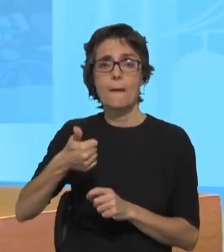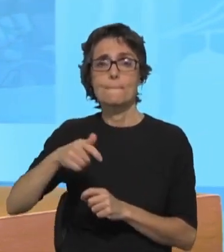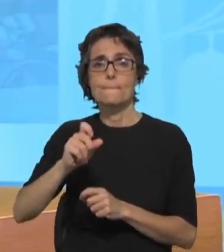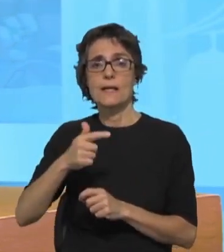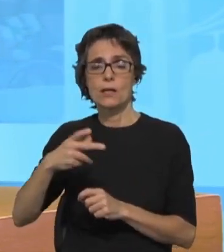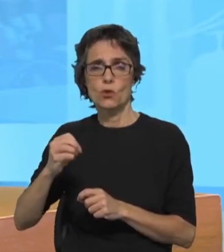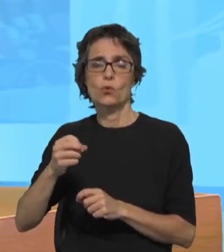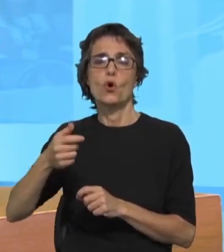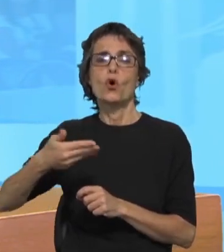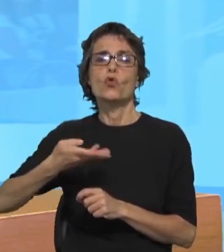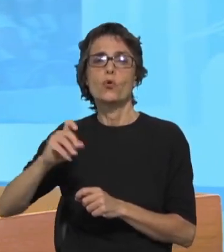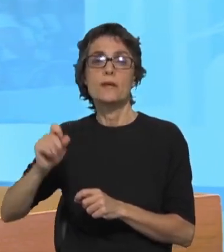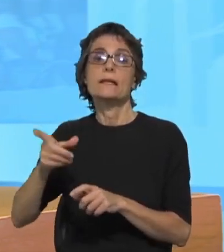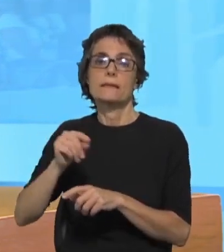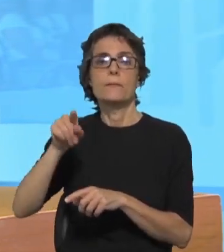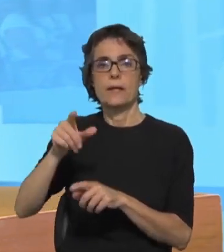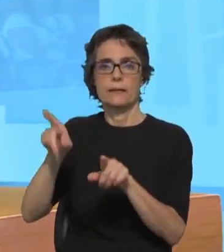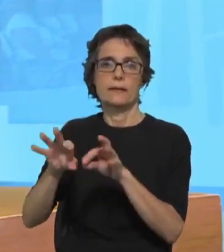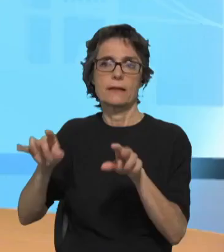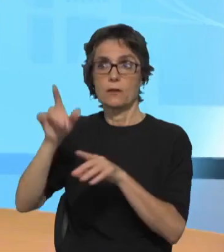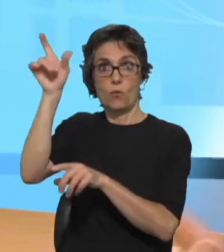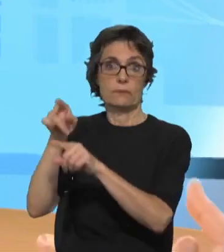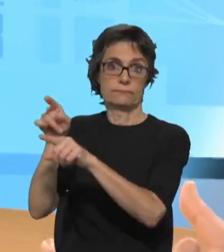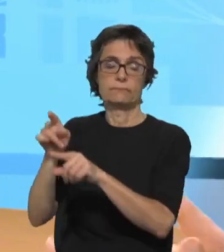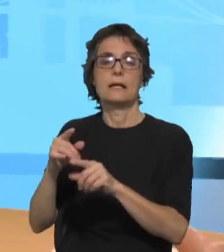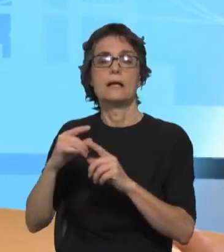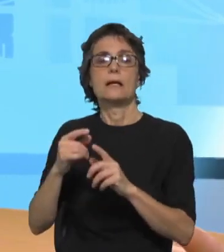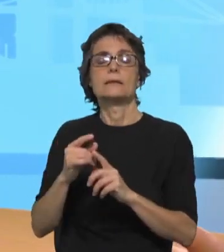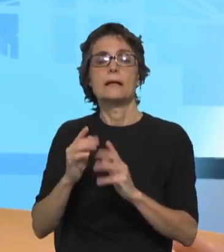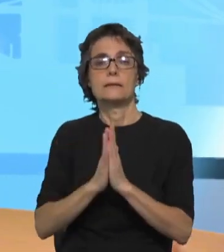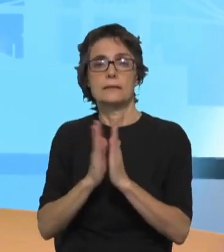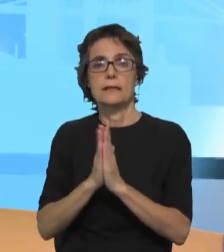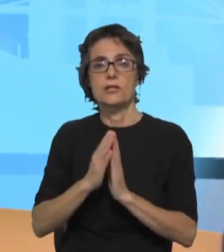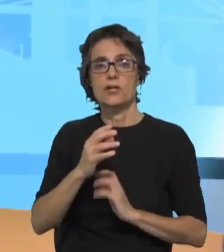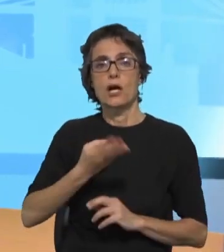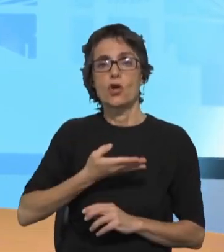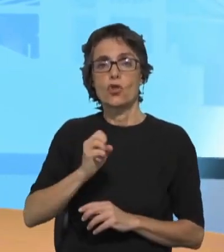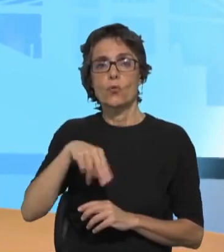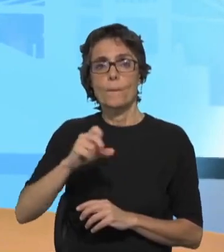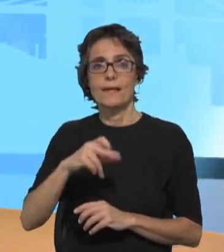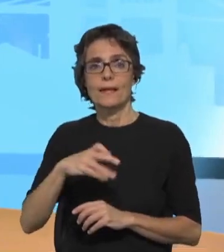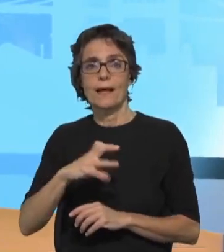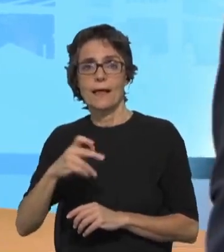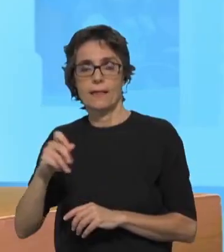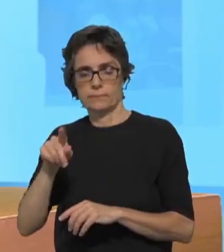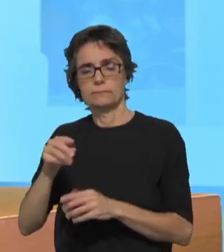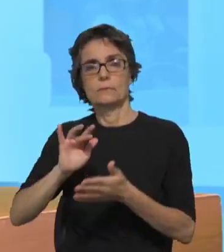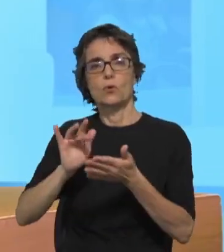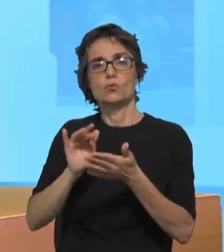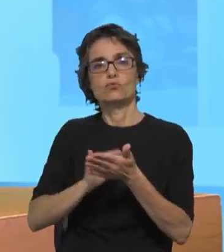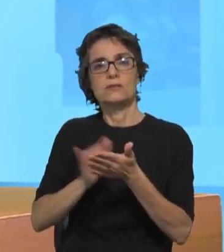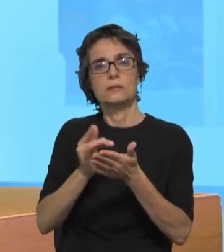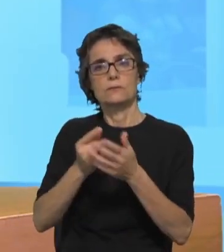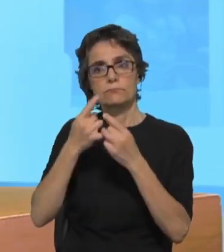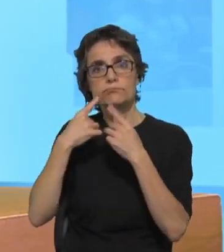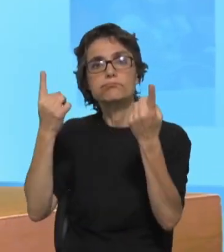também dominicano, recentemente publicada num livro que foi organizado pelo Centro